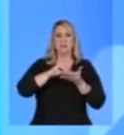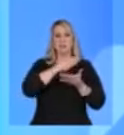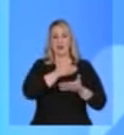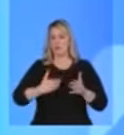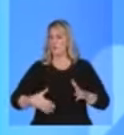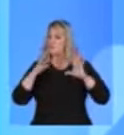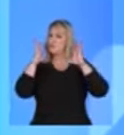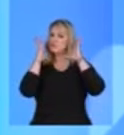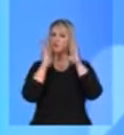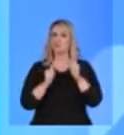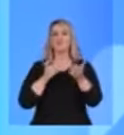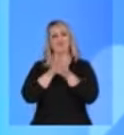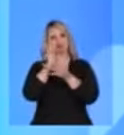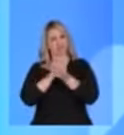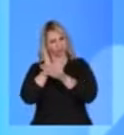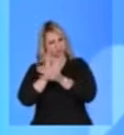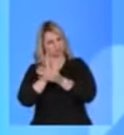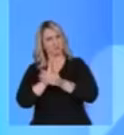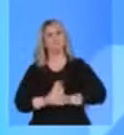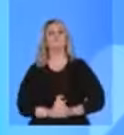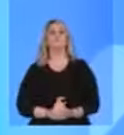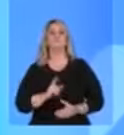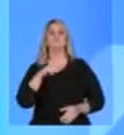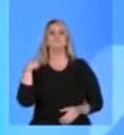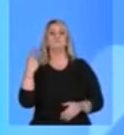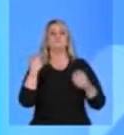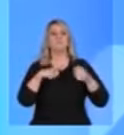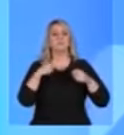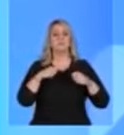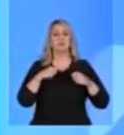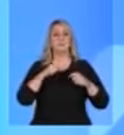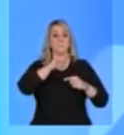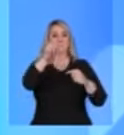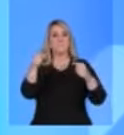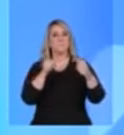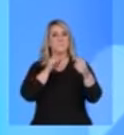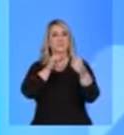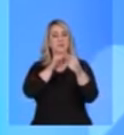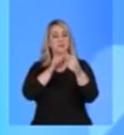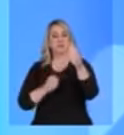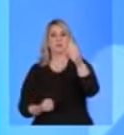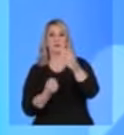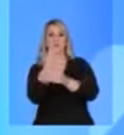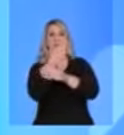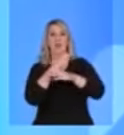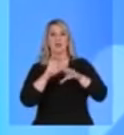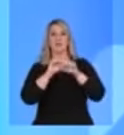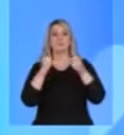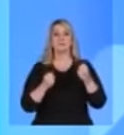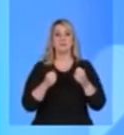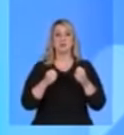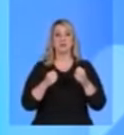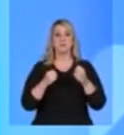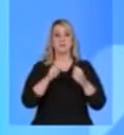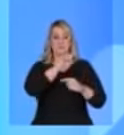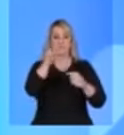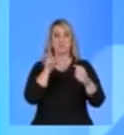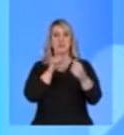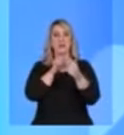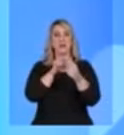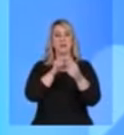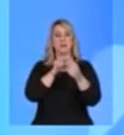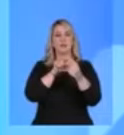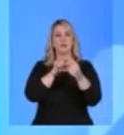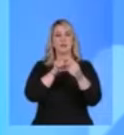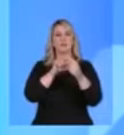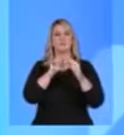aprovadas as suas contas então a gente precisa trabalhar isso com metas eu criei um sistema de metas na prefeitura meritocracia que a gente